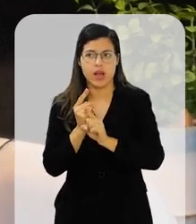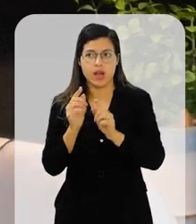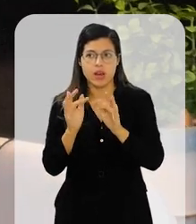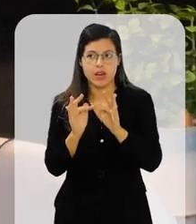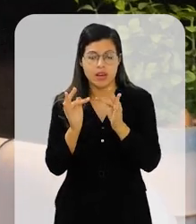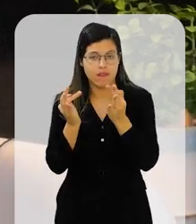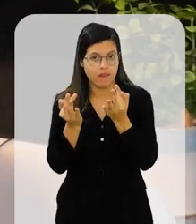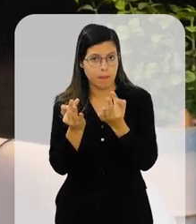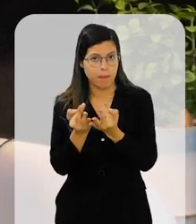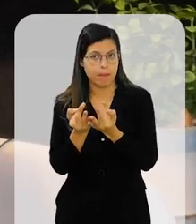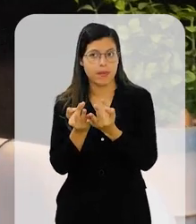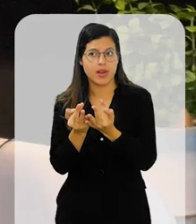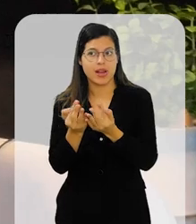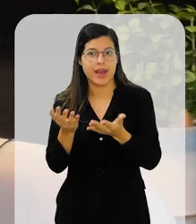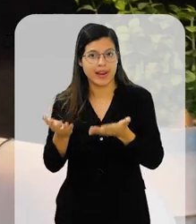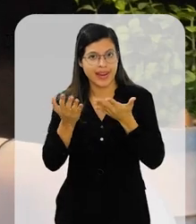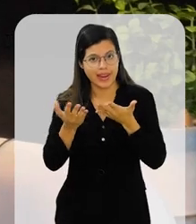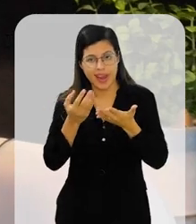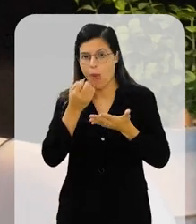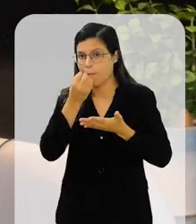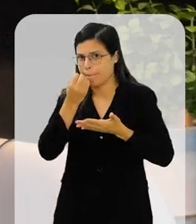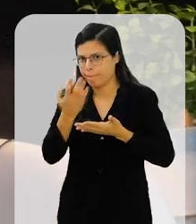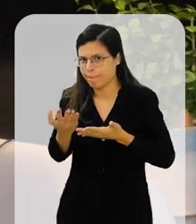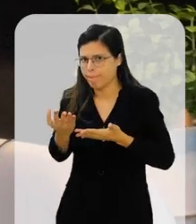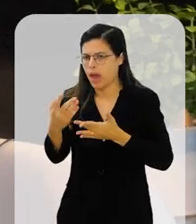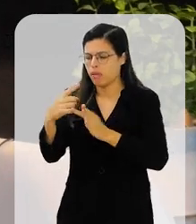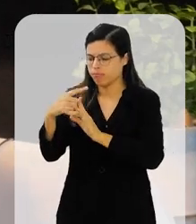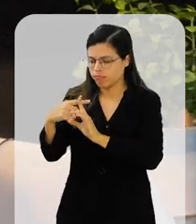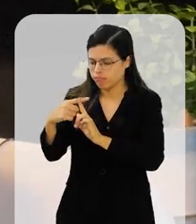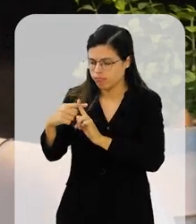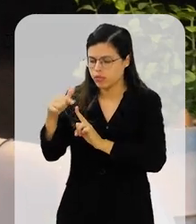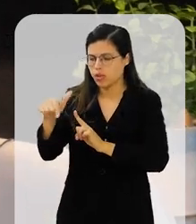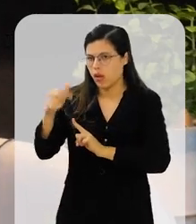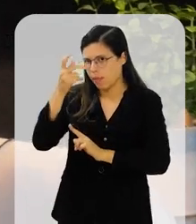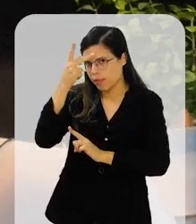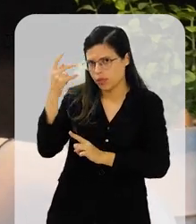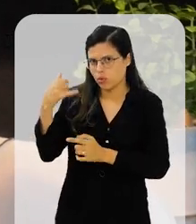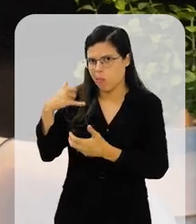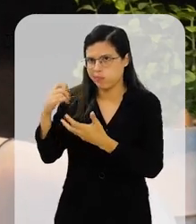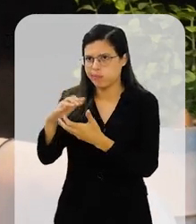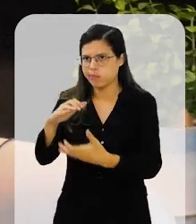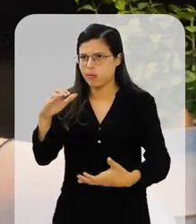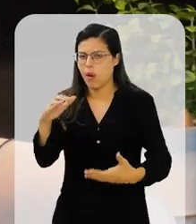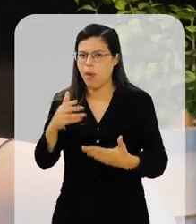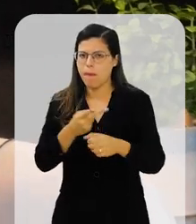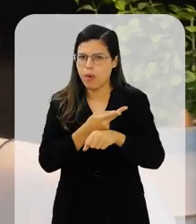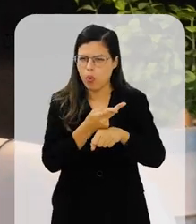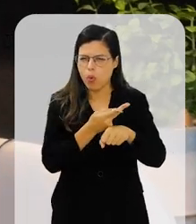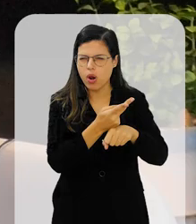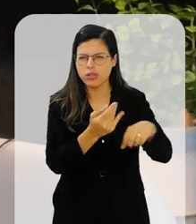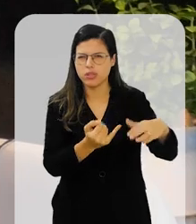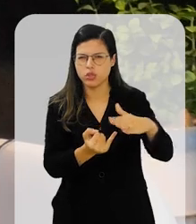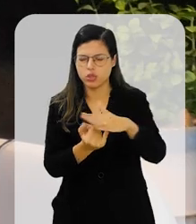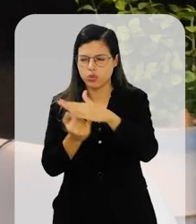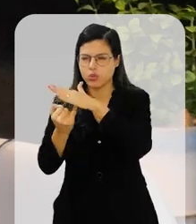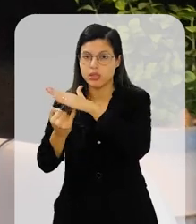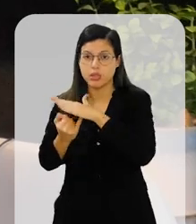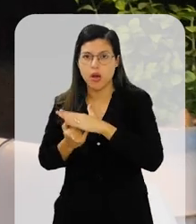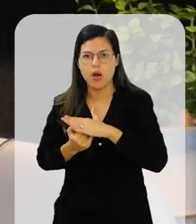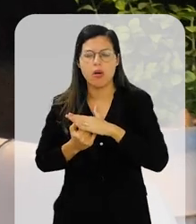que a família... está realmente querendo o bem do idoso, procurando essas casas de repouso